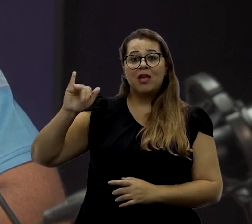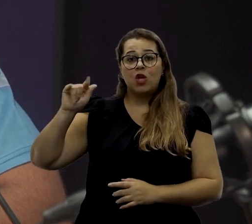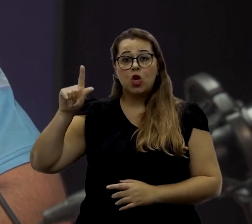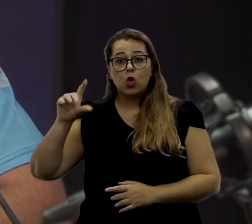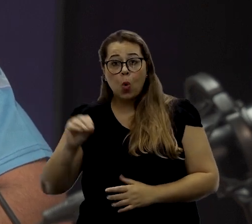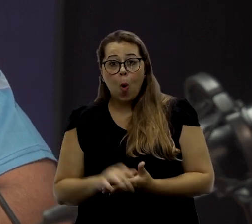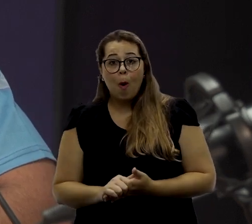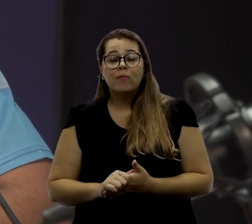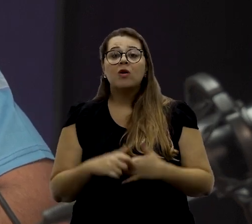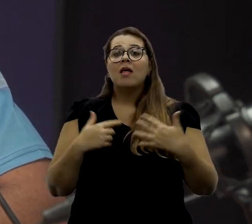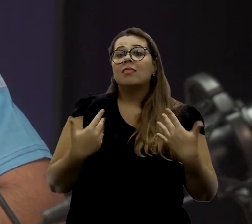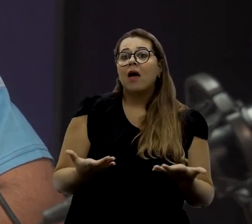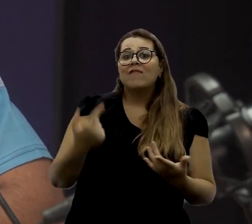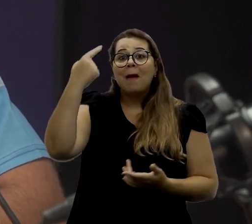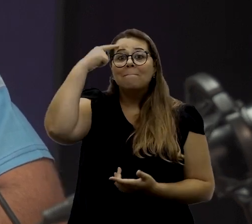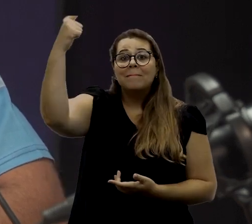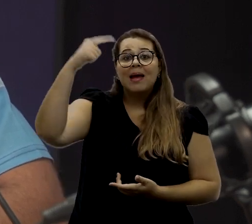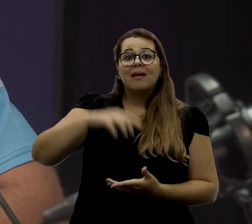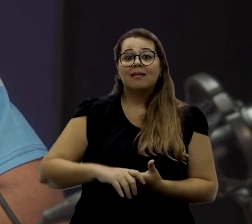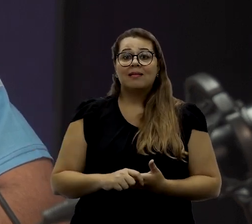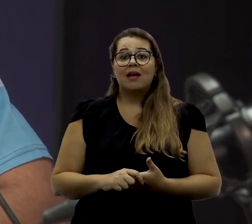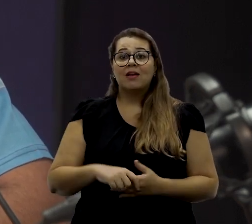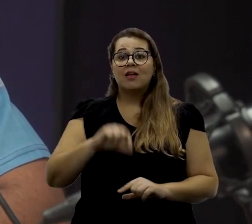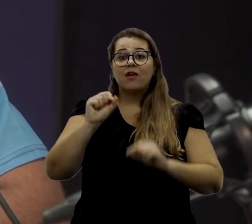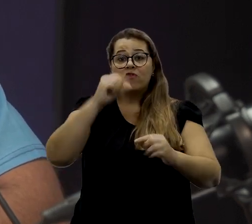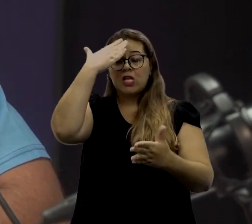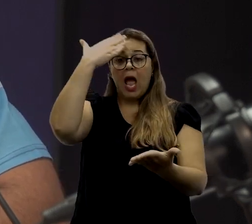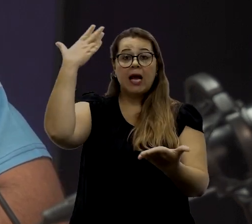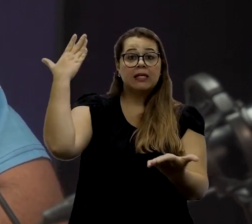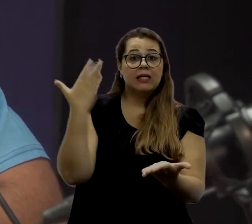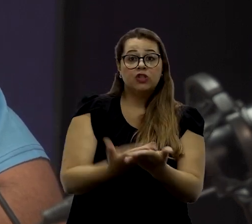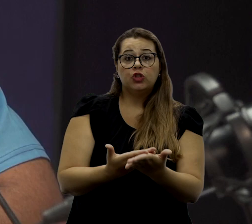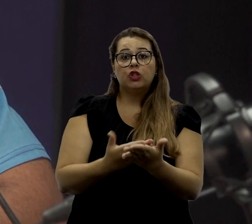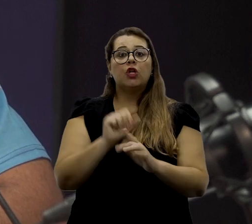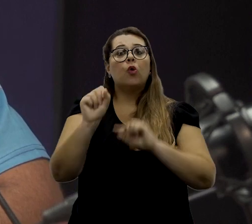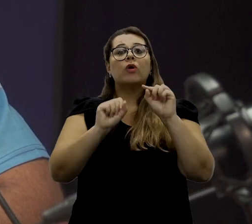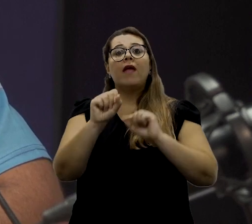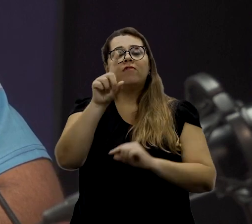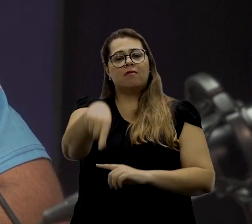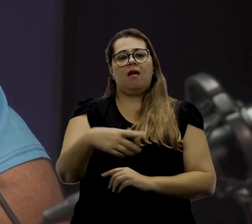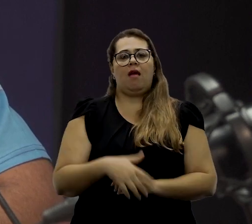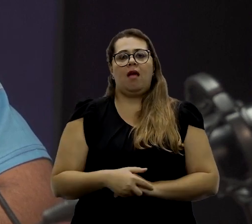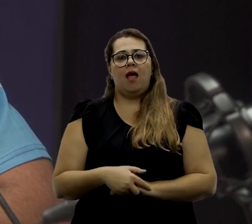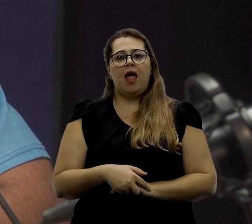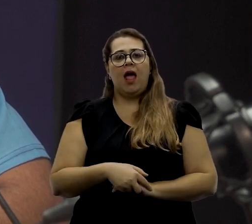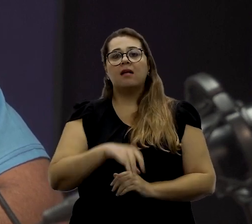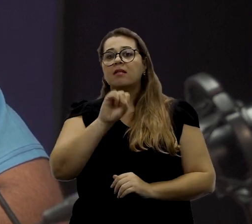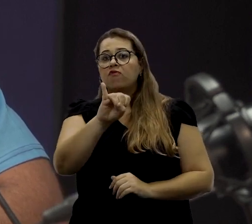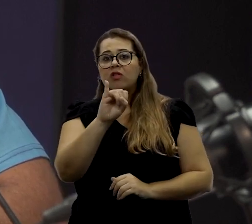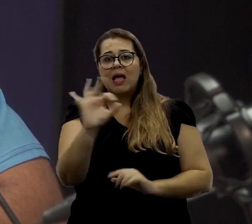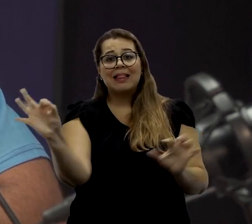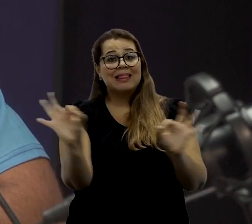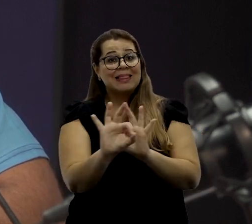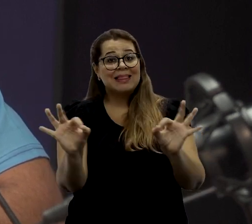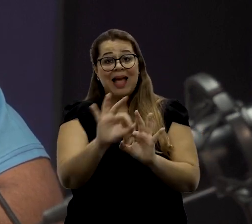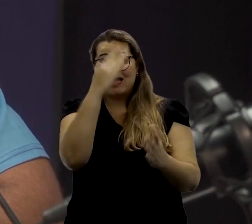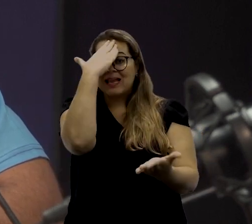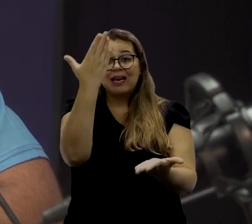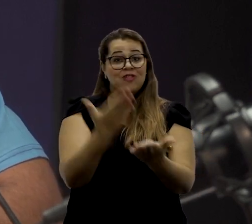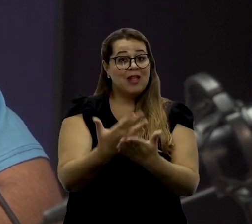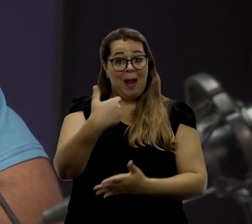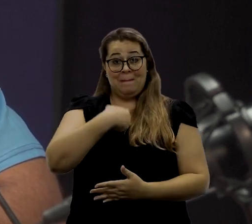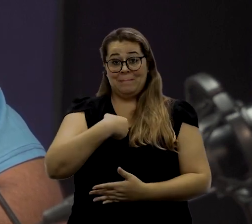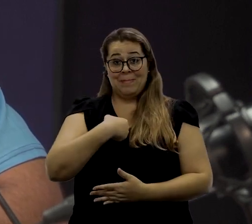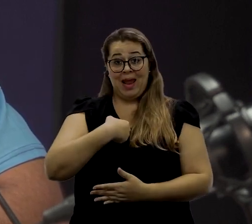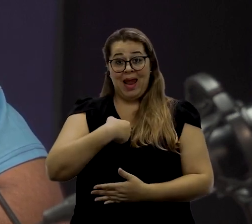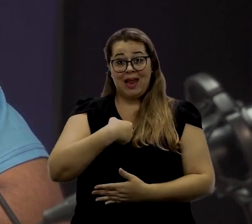externo, que é o inimigo da mente, daquilo que você pensa de você, daquilo que você acredita que em você é. Cara, se você não acreditar em